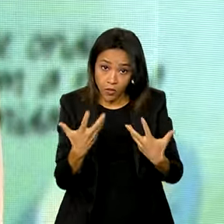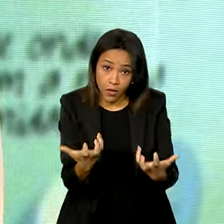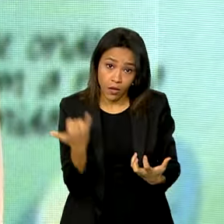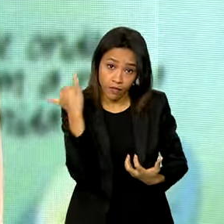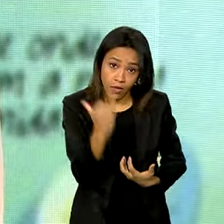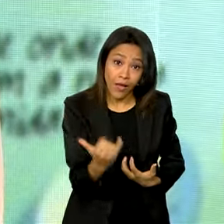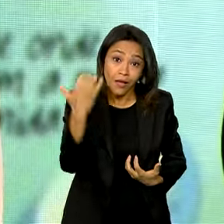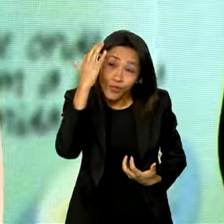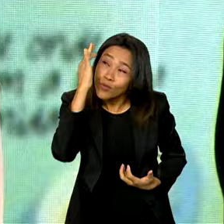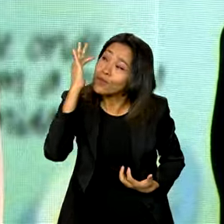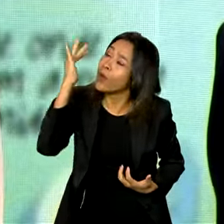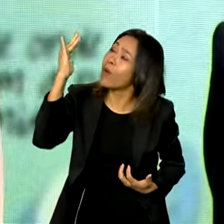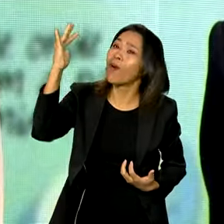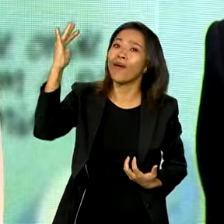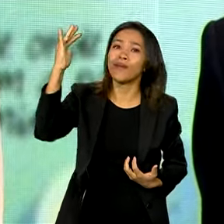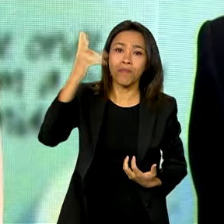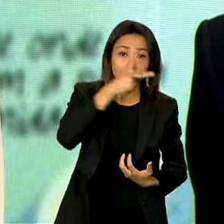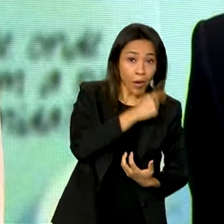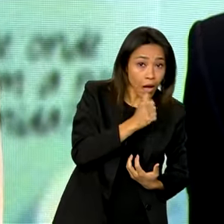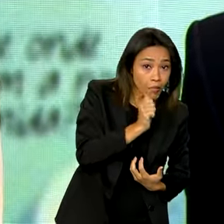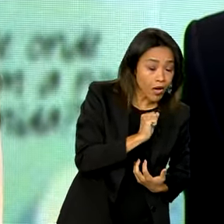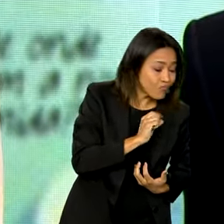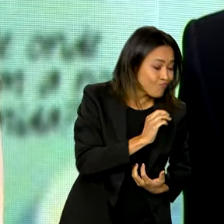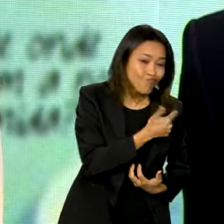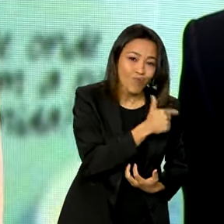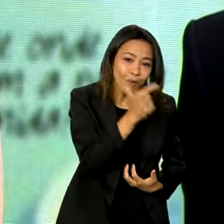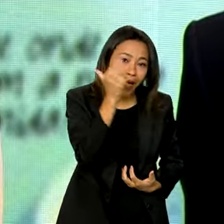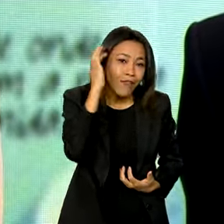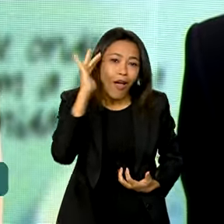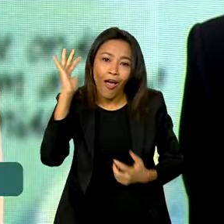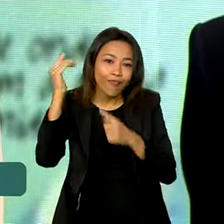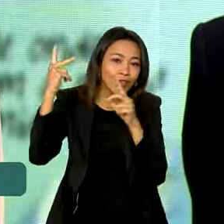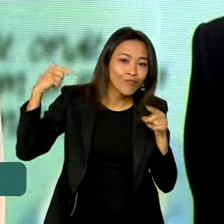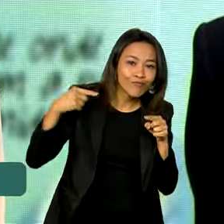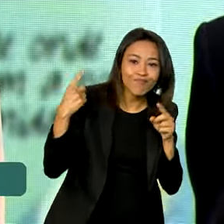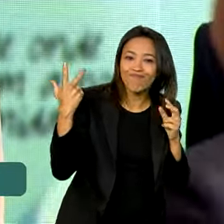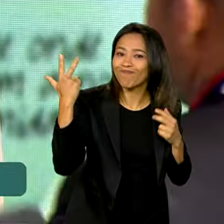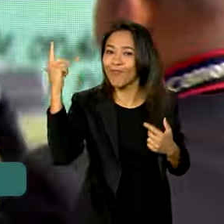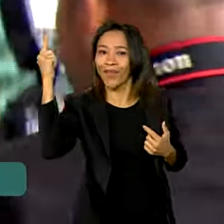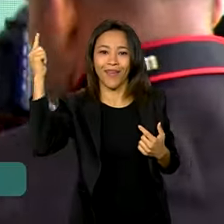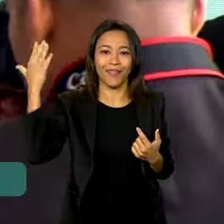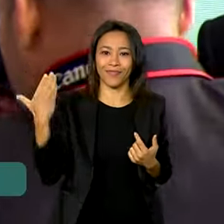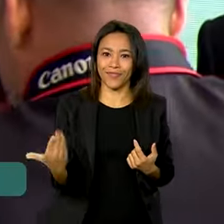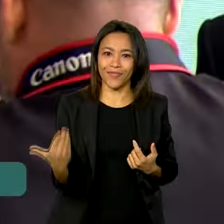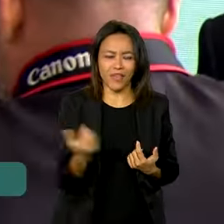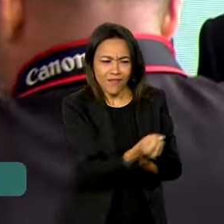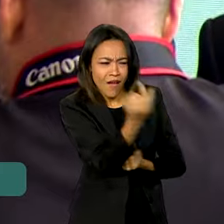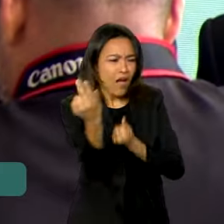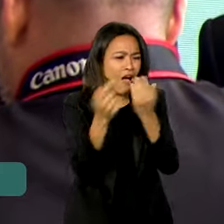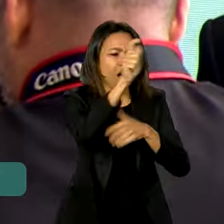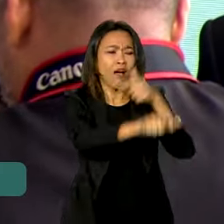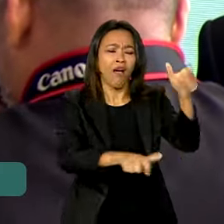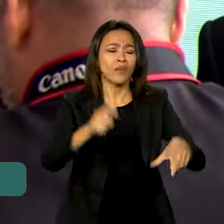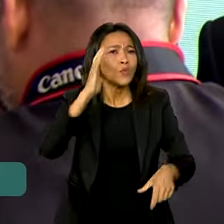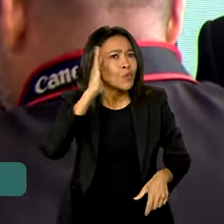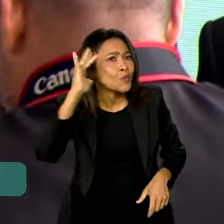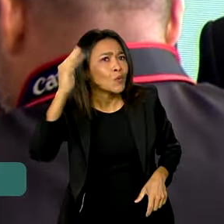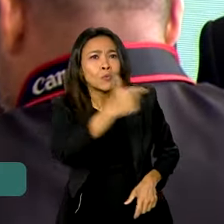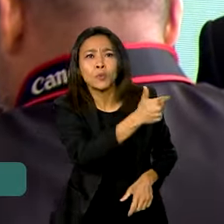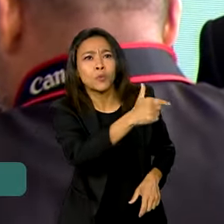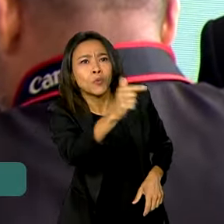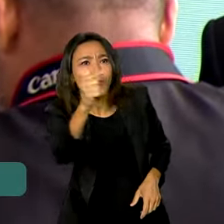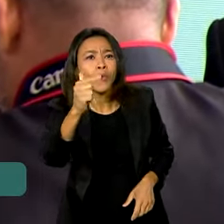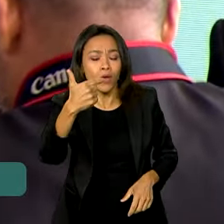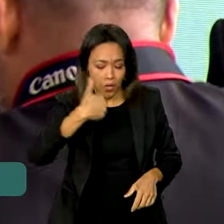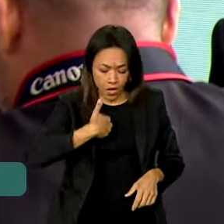esses sonhos são sonhos que os meus pais não puderam ter, são sonhos que muitas pessoas não puderam ter e que hoje eu tenho e